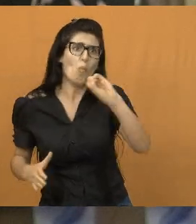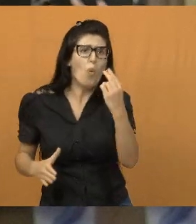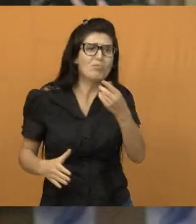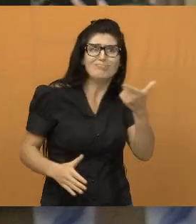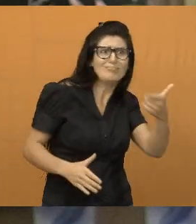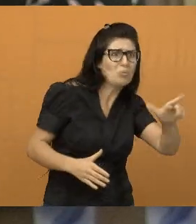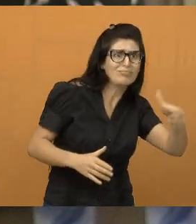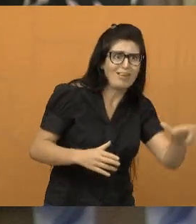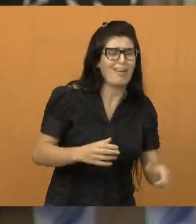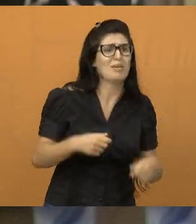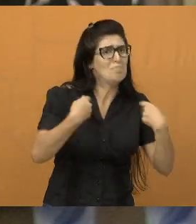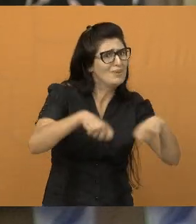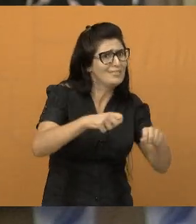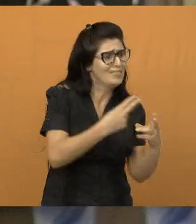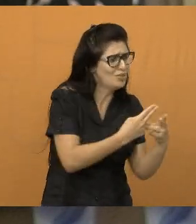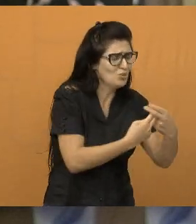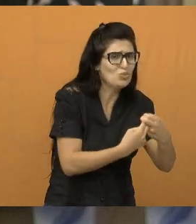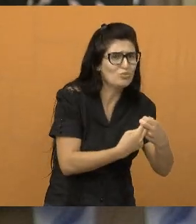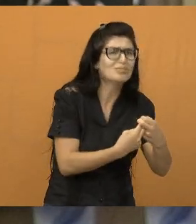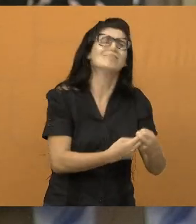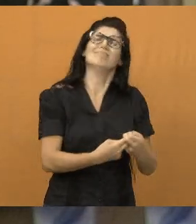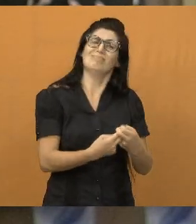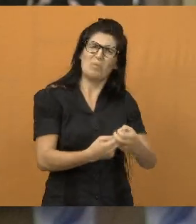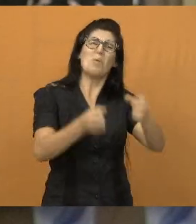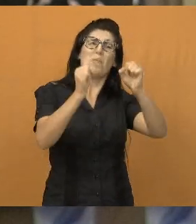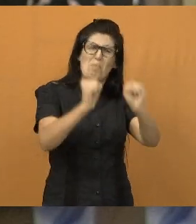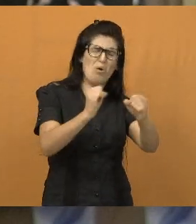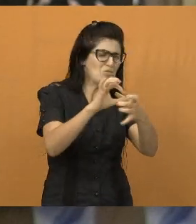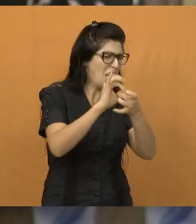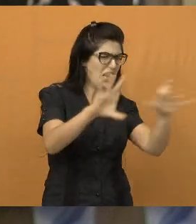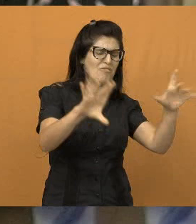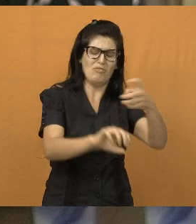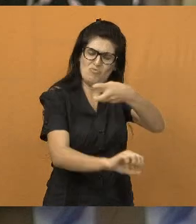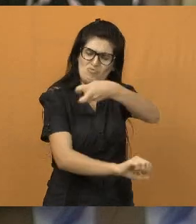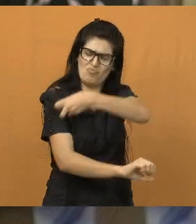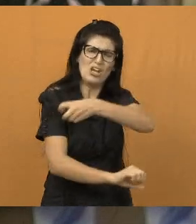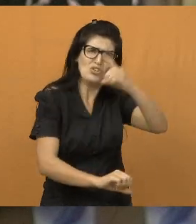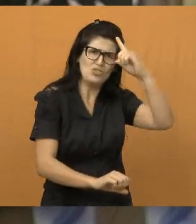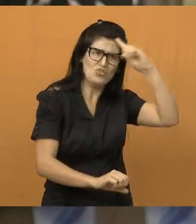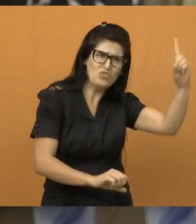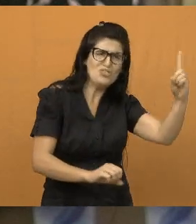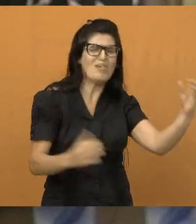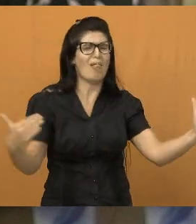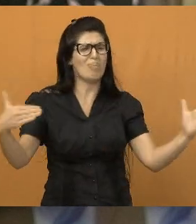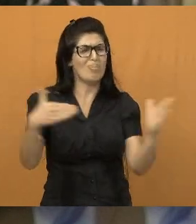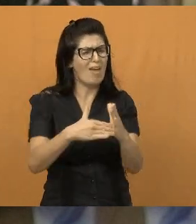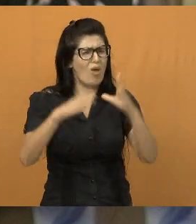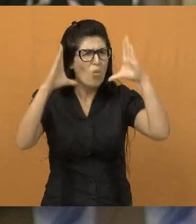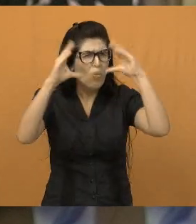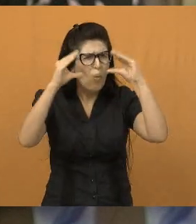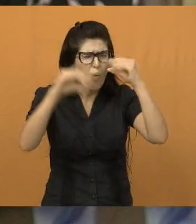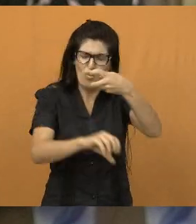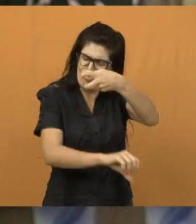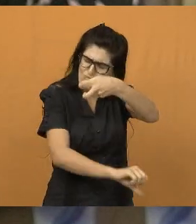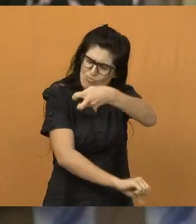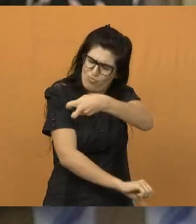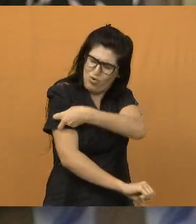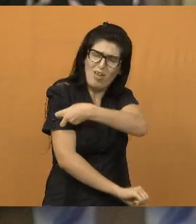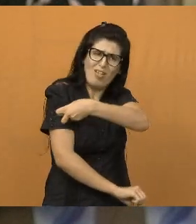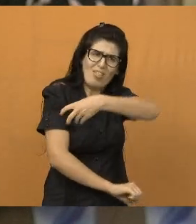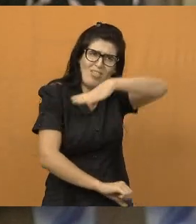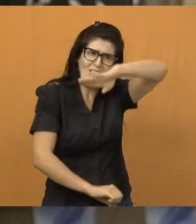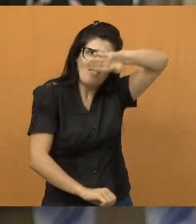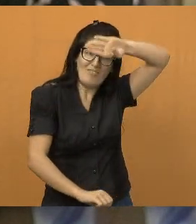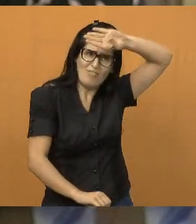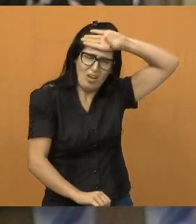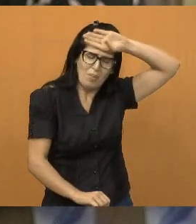colocar vários funcionários a serviço da população durante o dia, durante a noite, tentando atingir o máximo possível da população